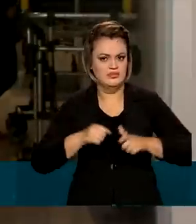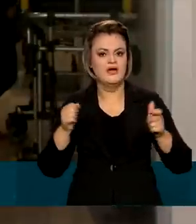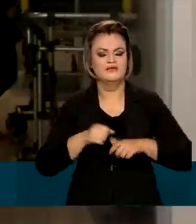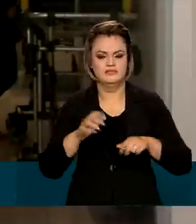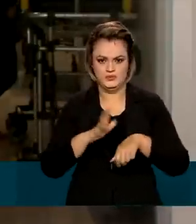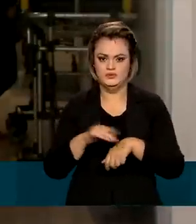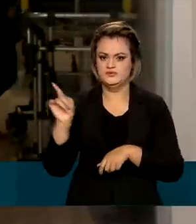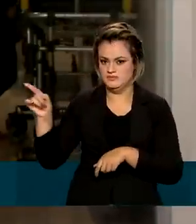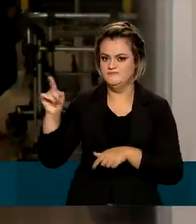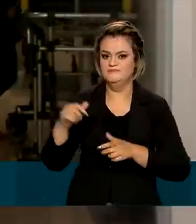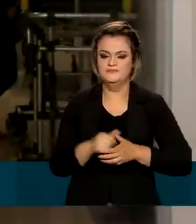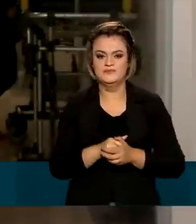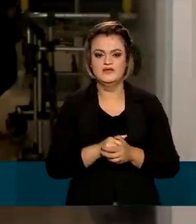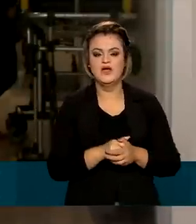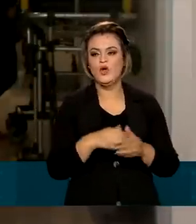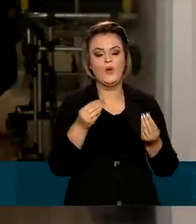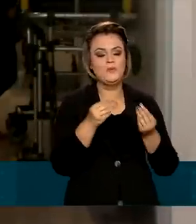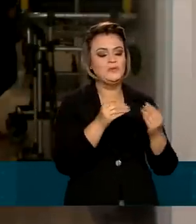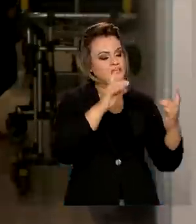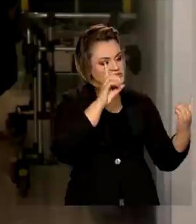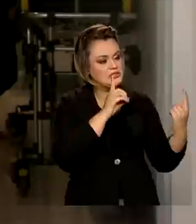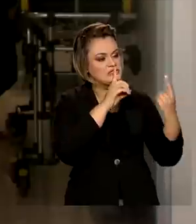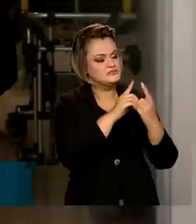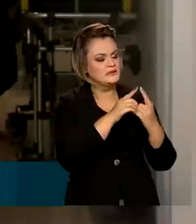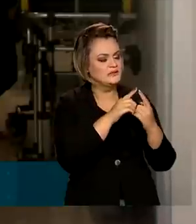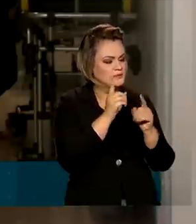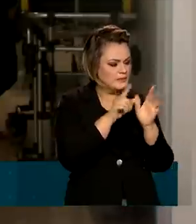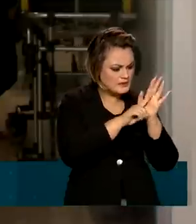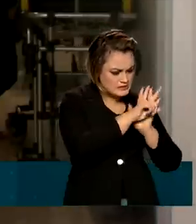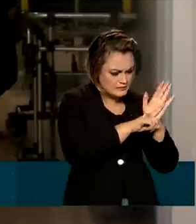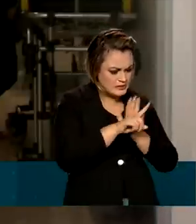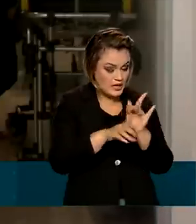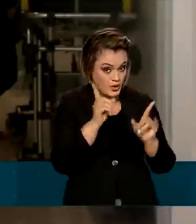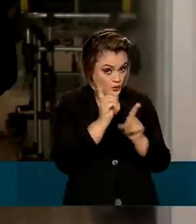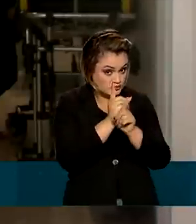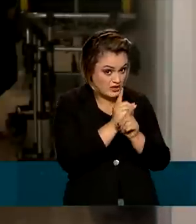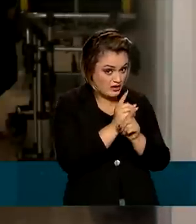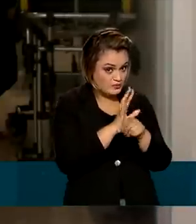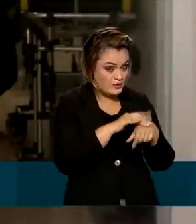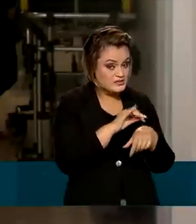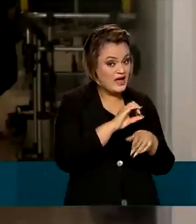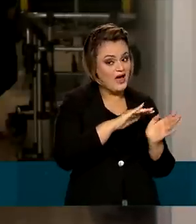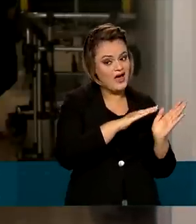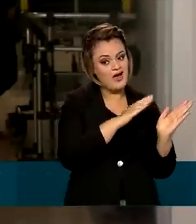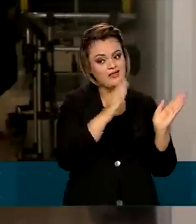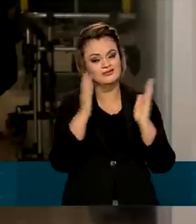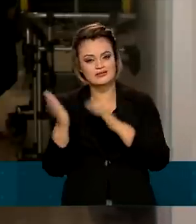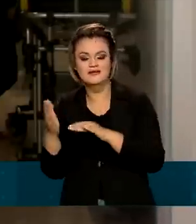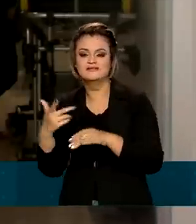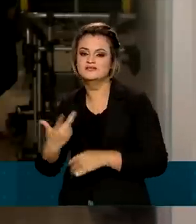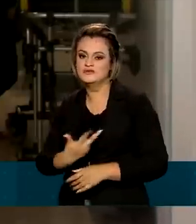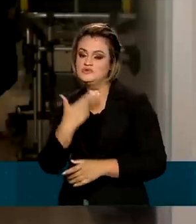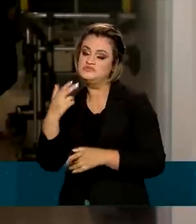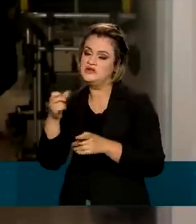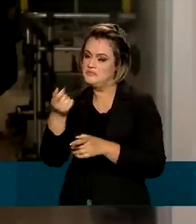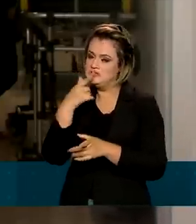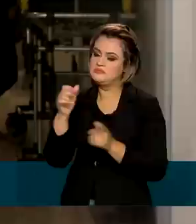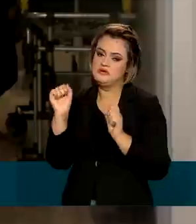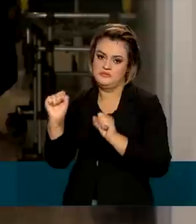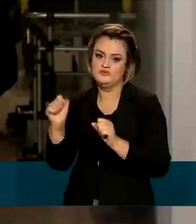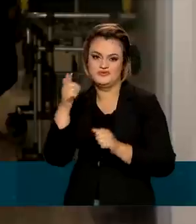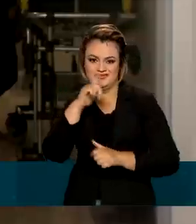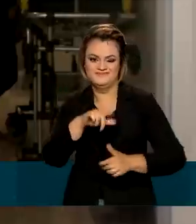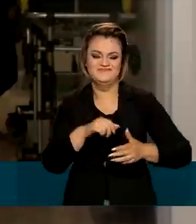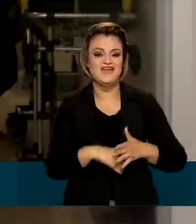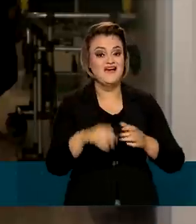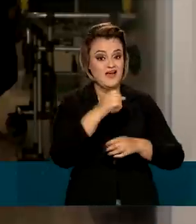insuficiência cardíaca, desde consultas para a detecção e controle da doença até cirurgias e medicamentos. Só